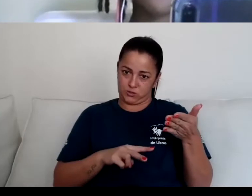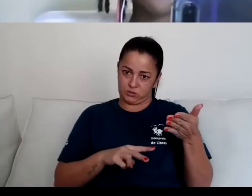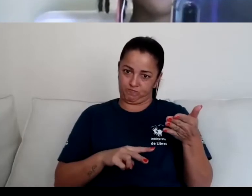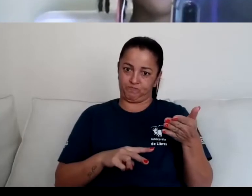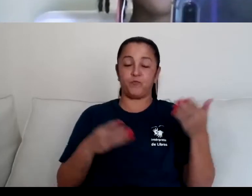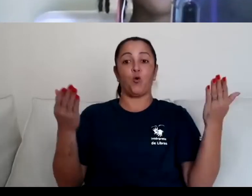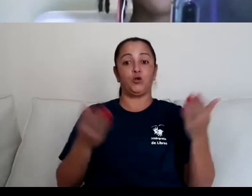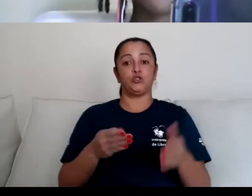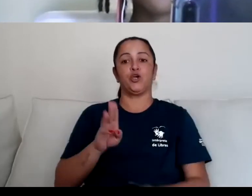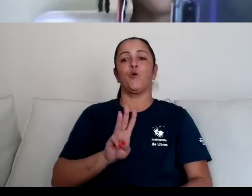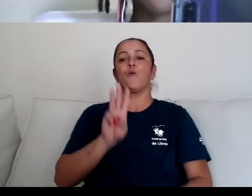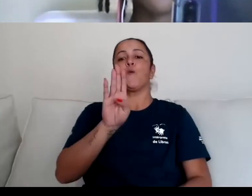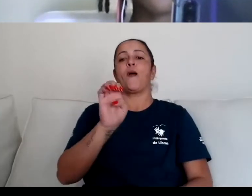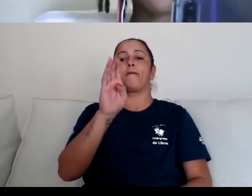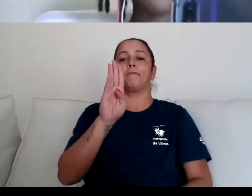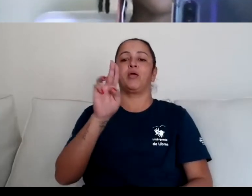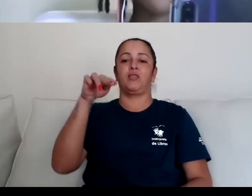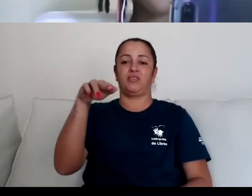webinar, tivemos